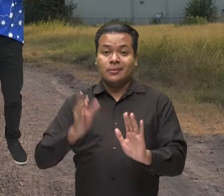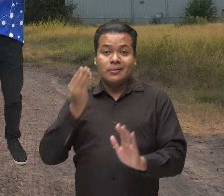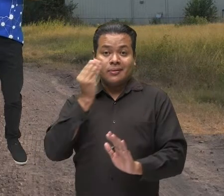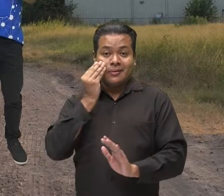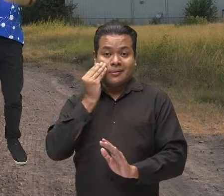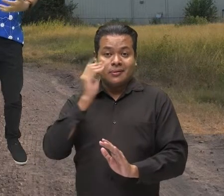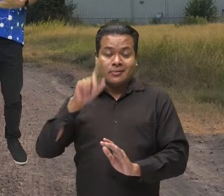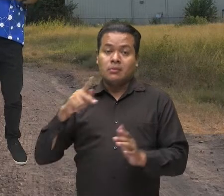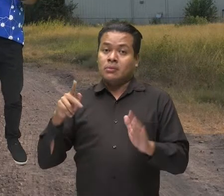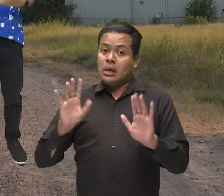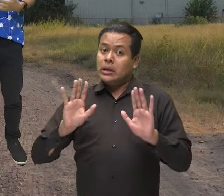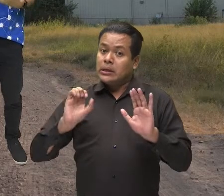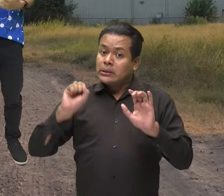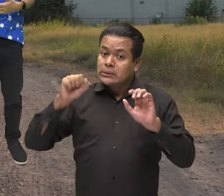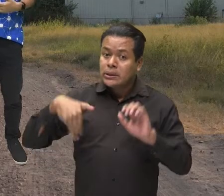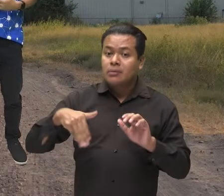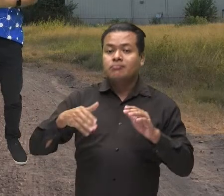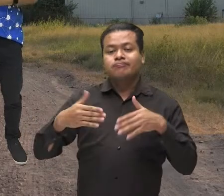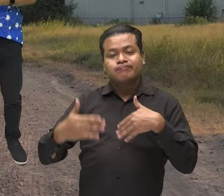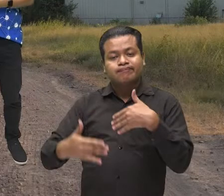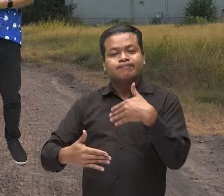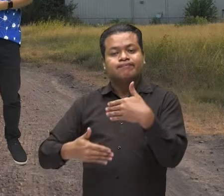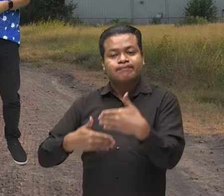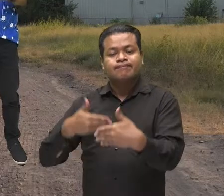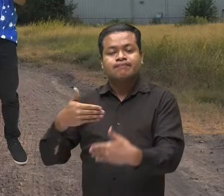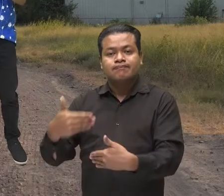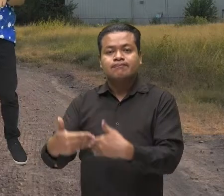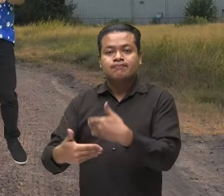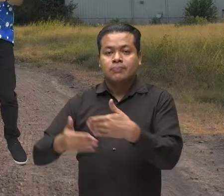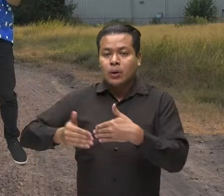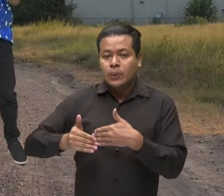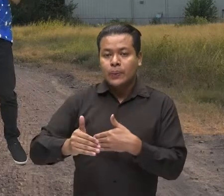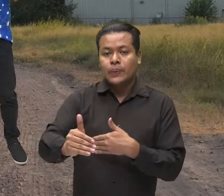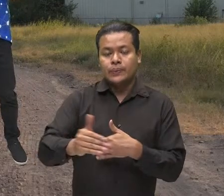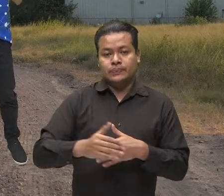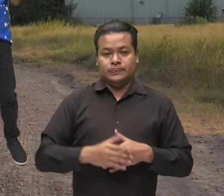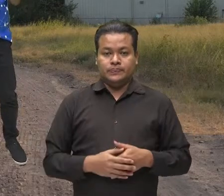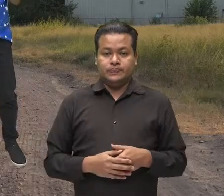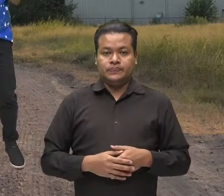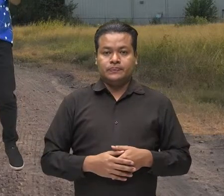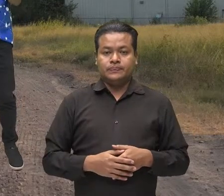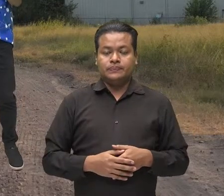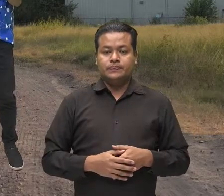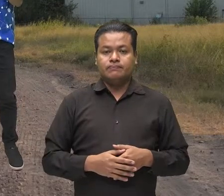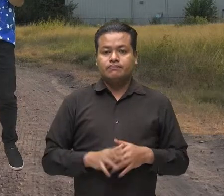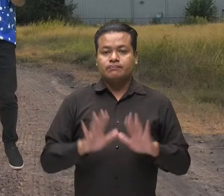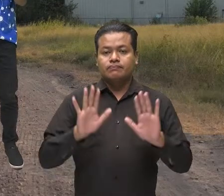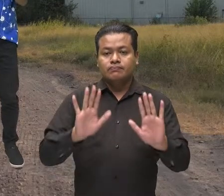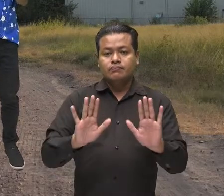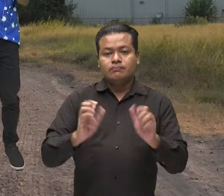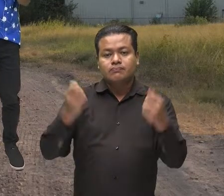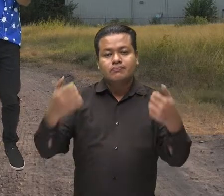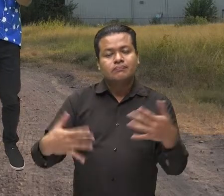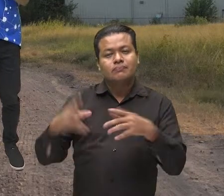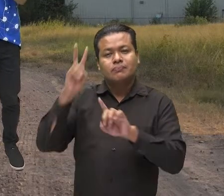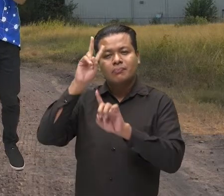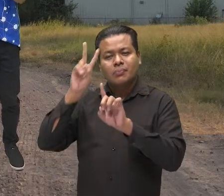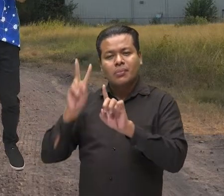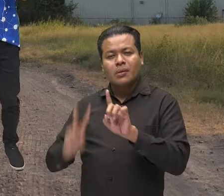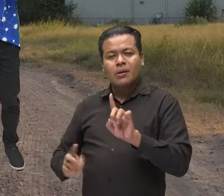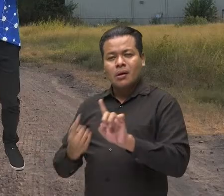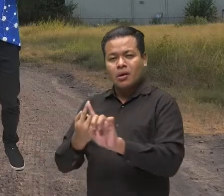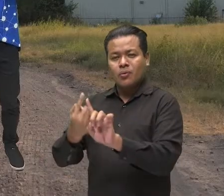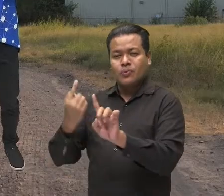está acontecendo, né, as questões ali com relação às imigrações. Eu quero voltar no tempo aí, verificar a questão do governo do Trump,